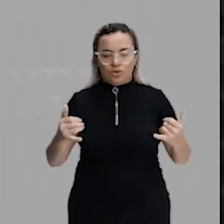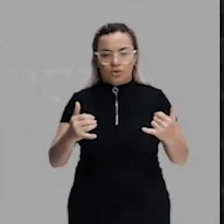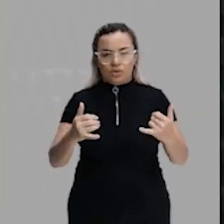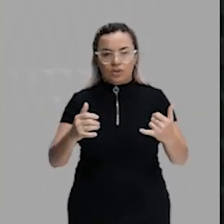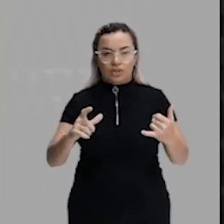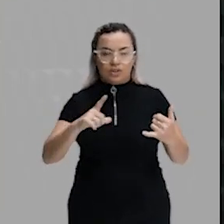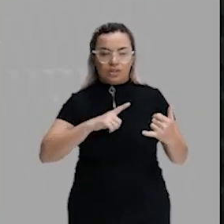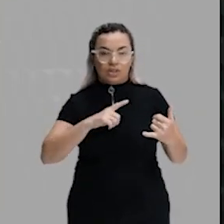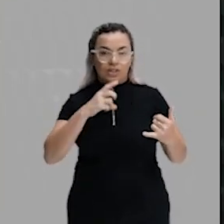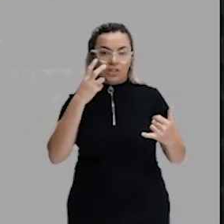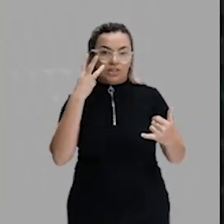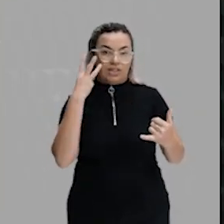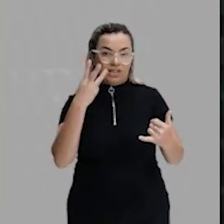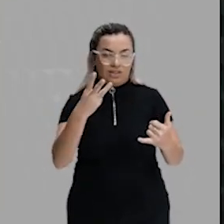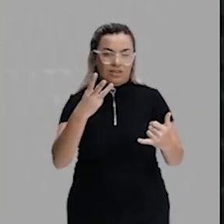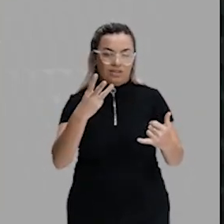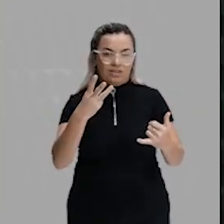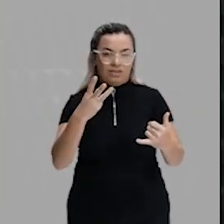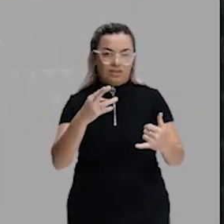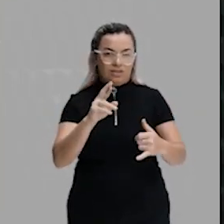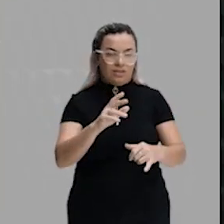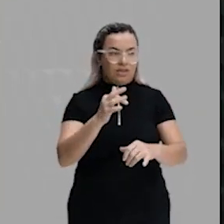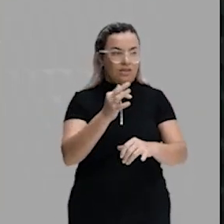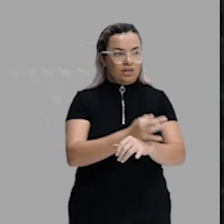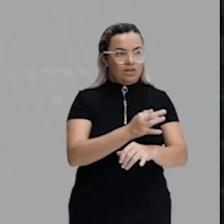Vamos desenhar aqui um circuito um pouco menor.